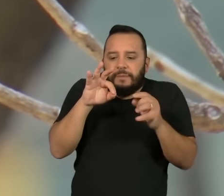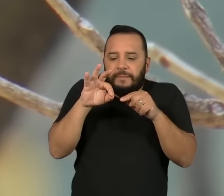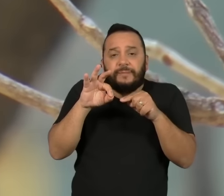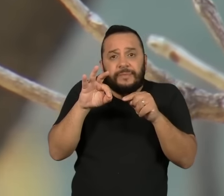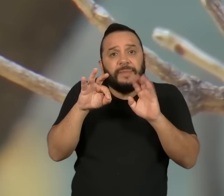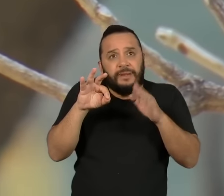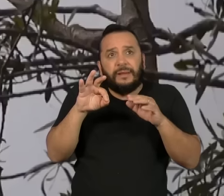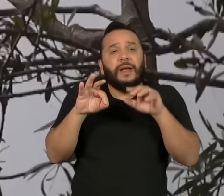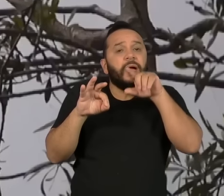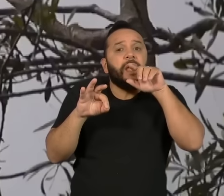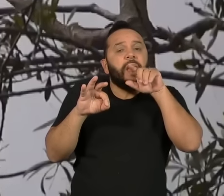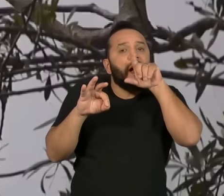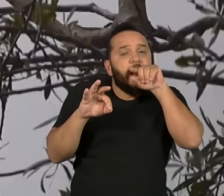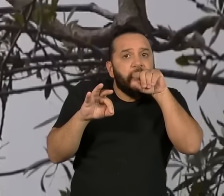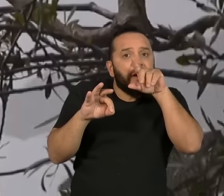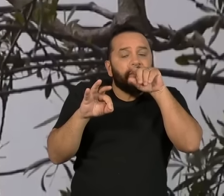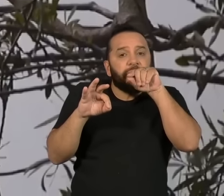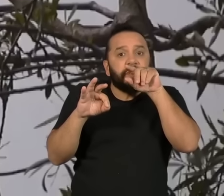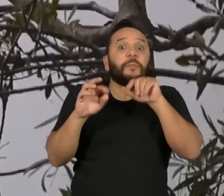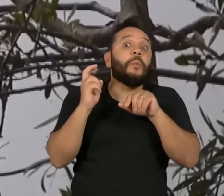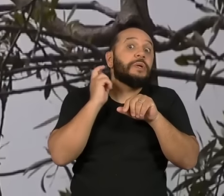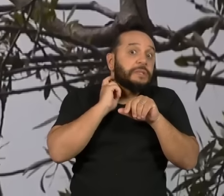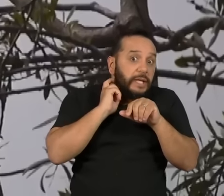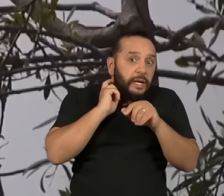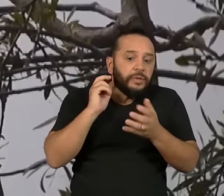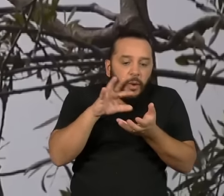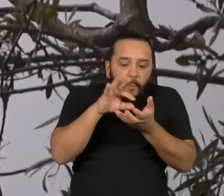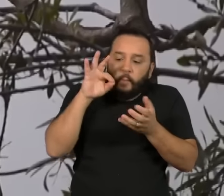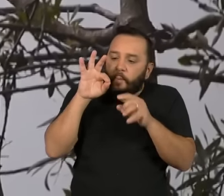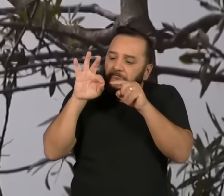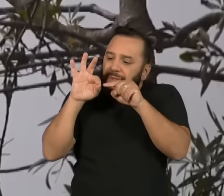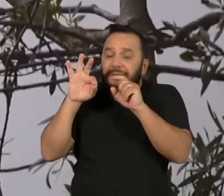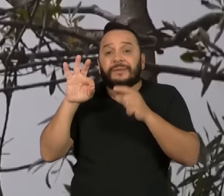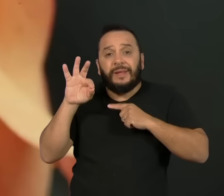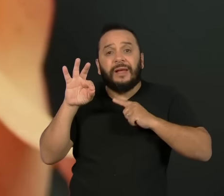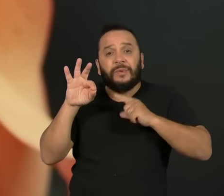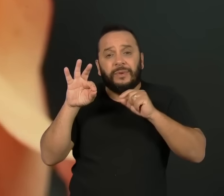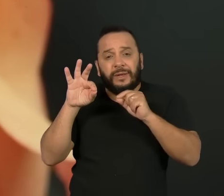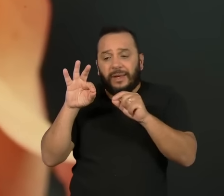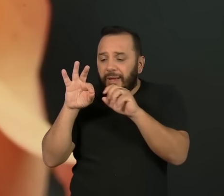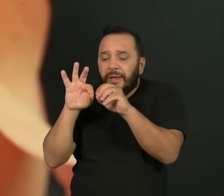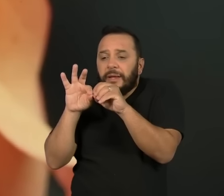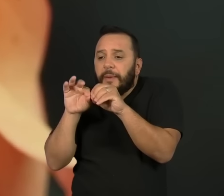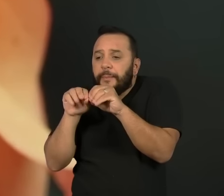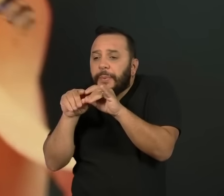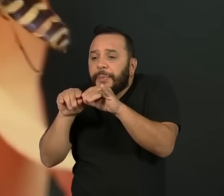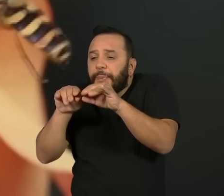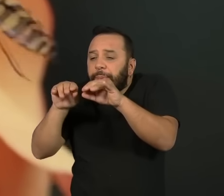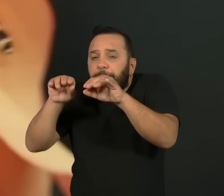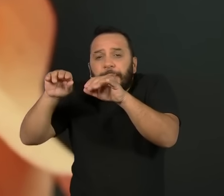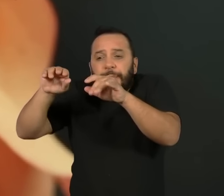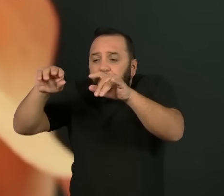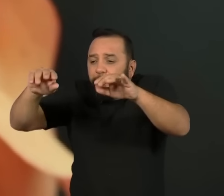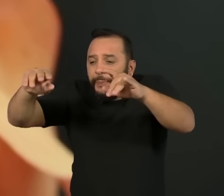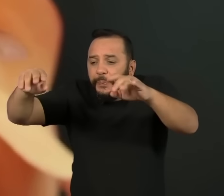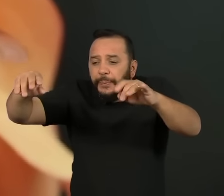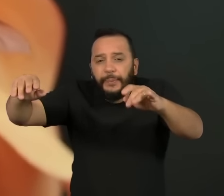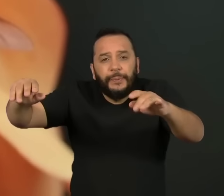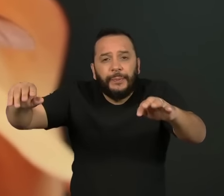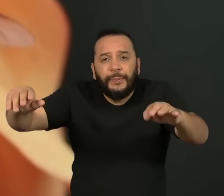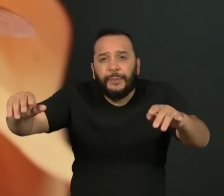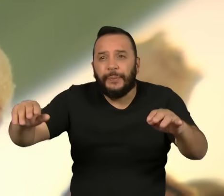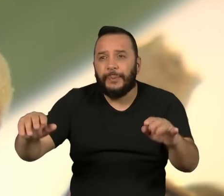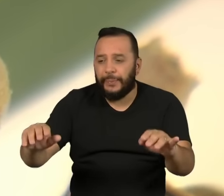insetos, aves e até morcegos carregam pólen nos corpos. Formado por minúsculos grãos, ele